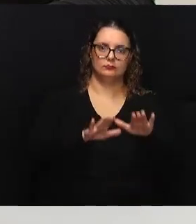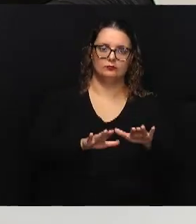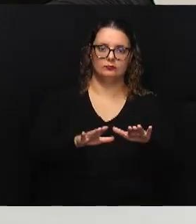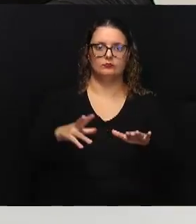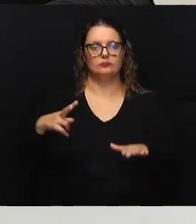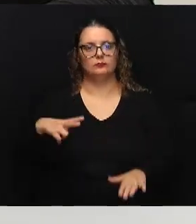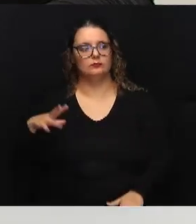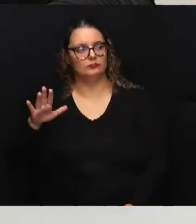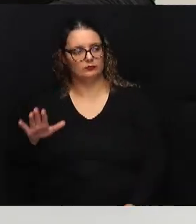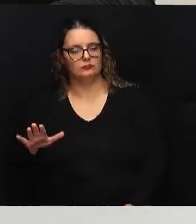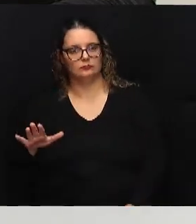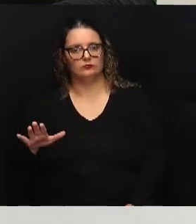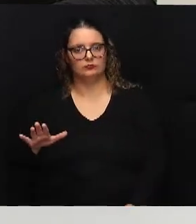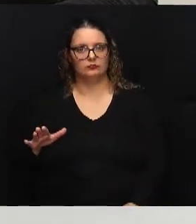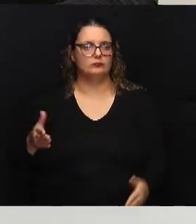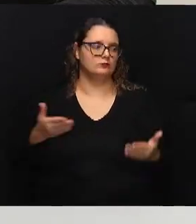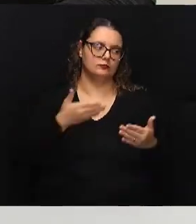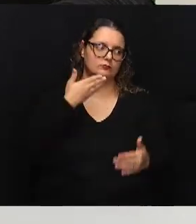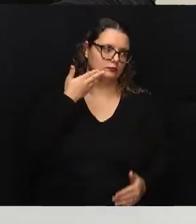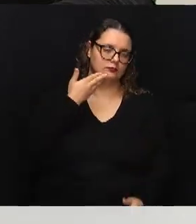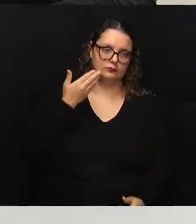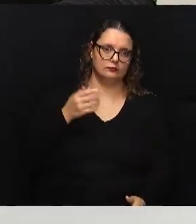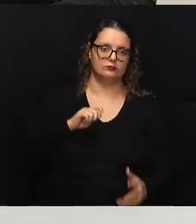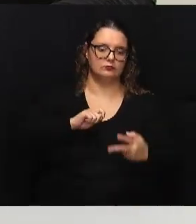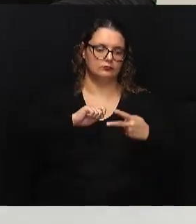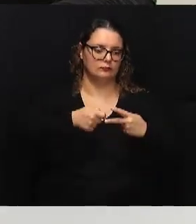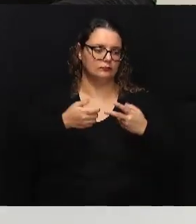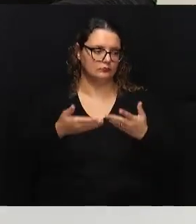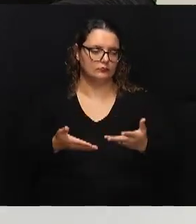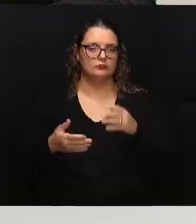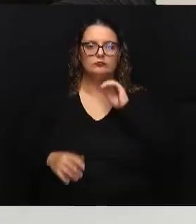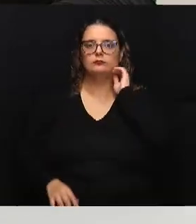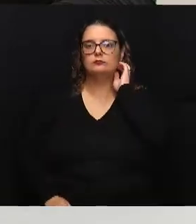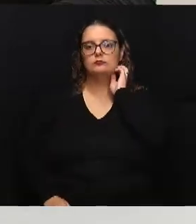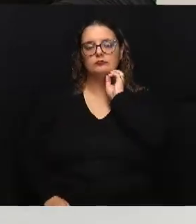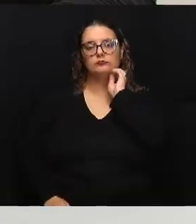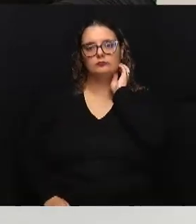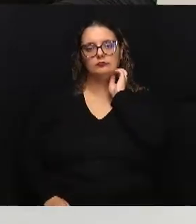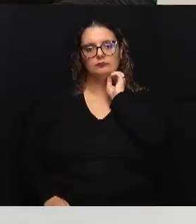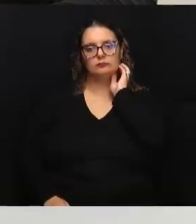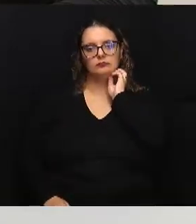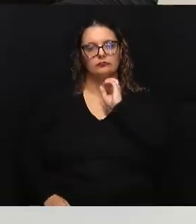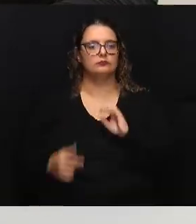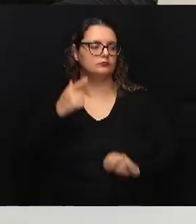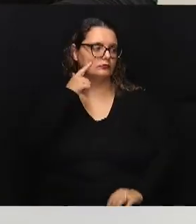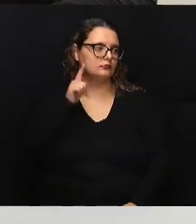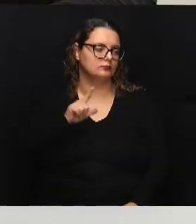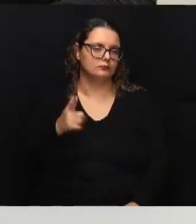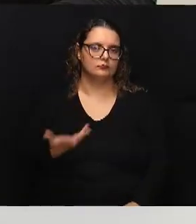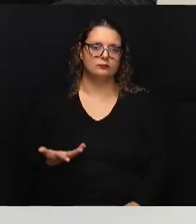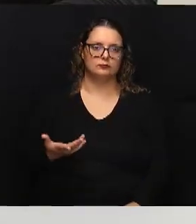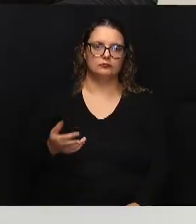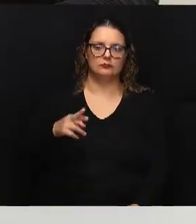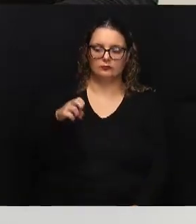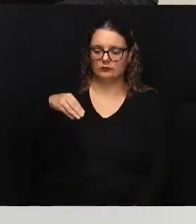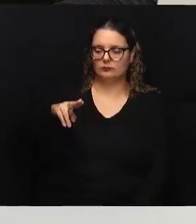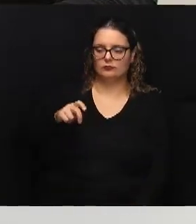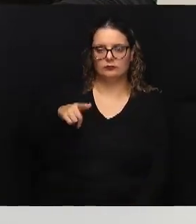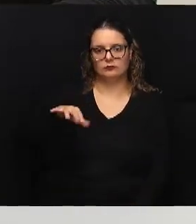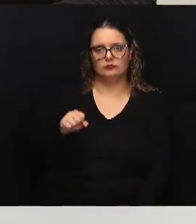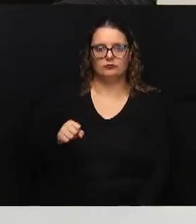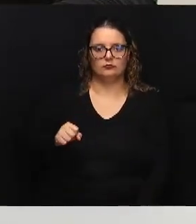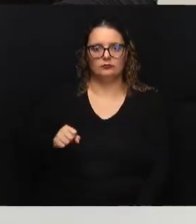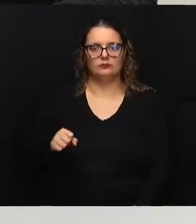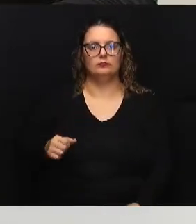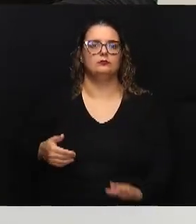pessoal. Hoje é muito fácil fazer um Pix, né, de uma conta para outra, e aí obviamente a tua remuneração vai ser aquilo que você tira da